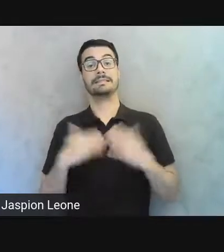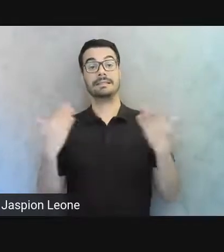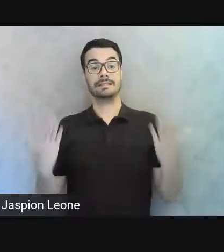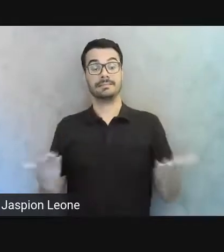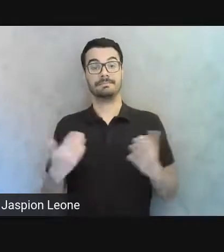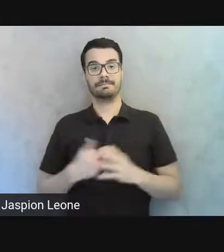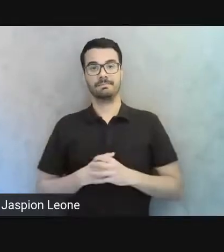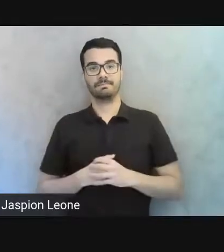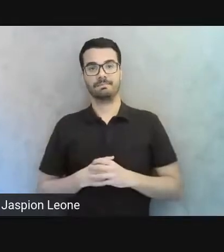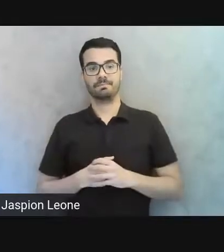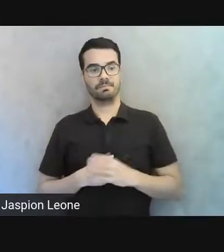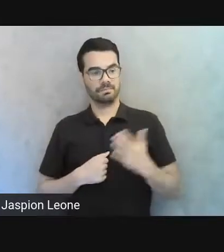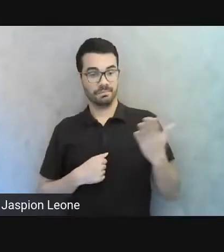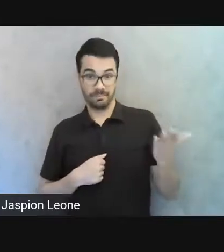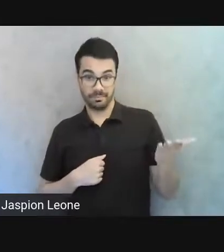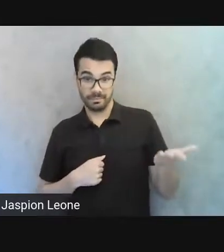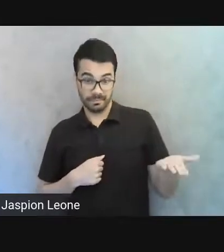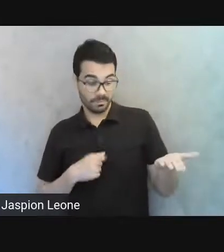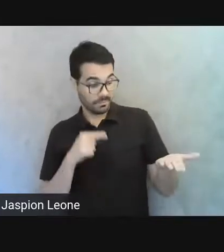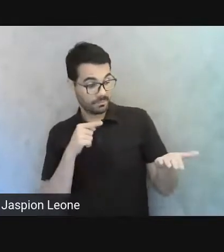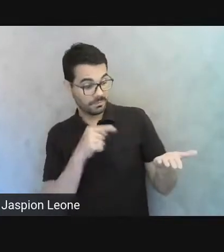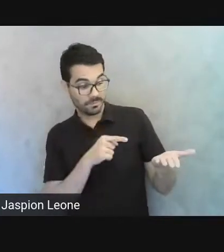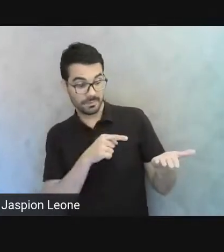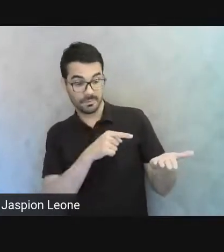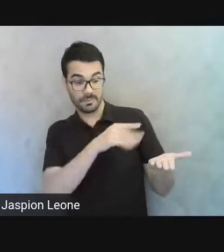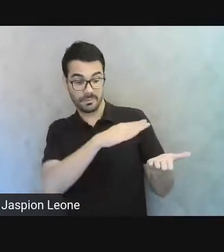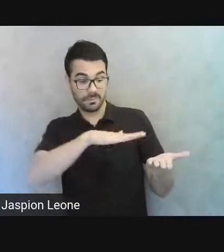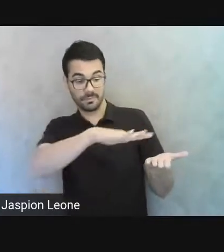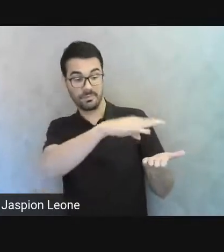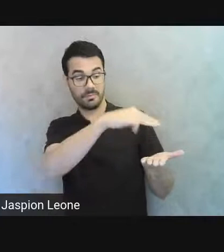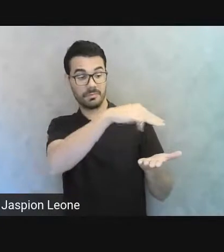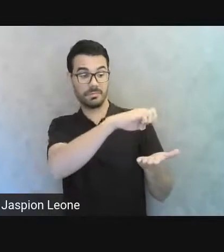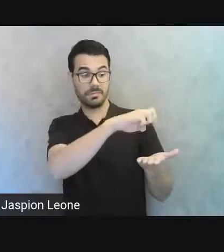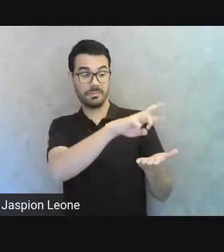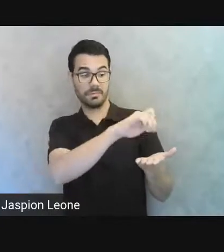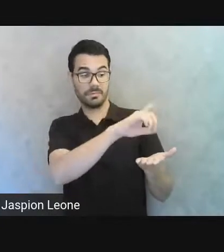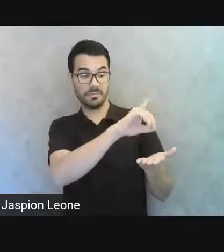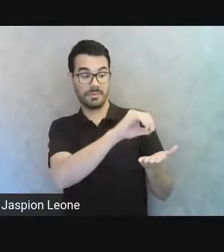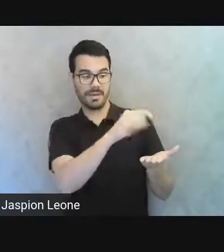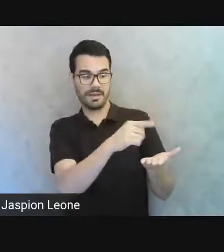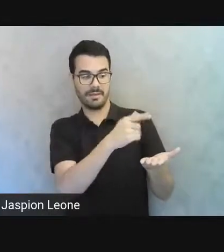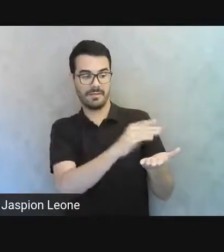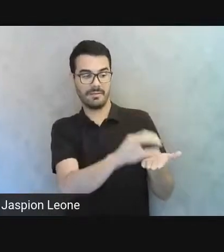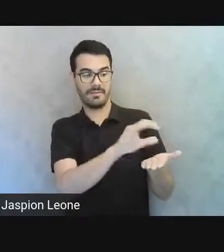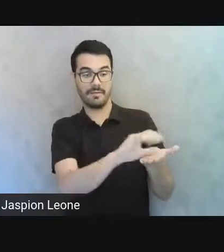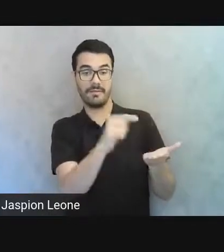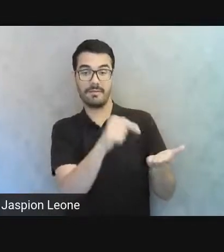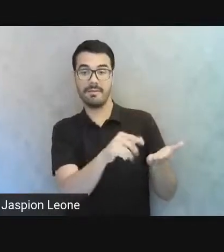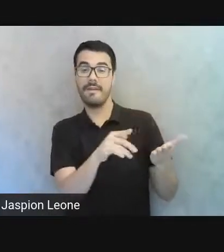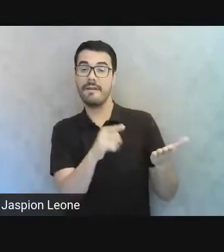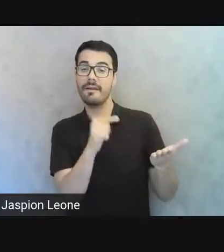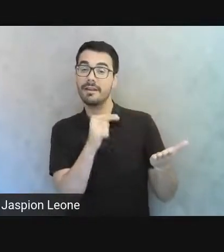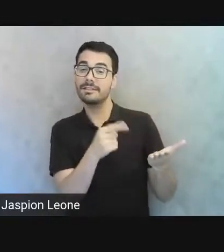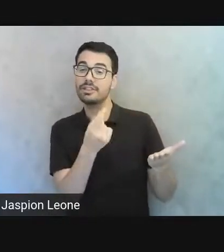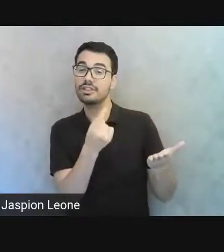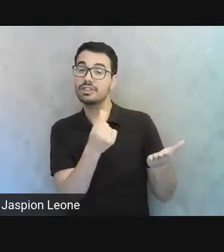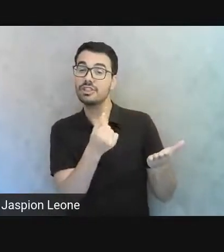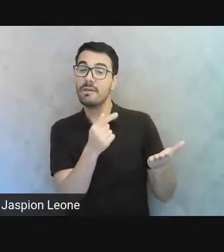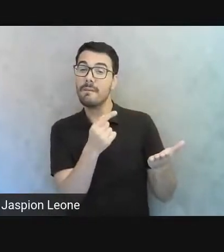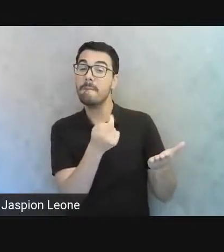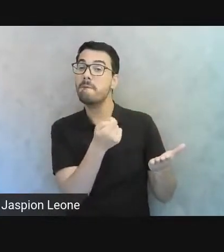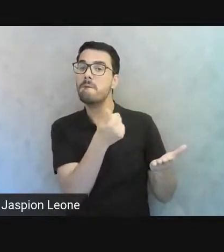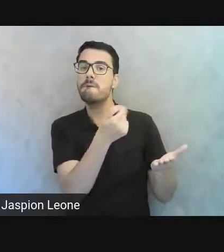De um lado, portanto, a gente produziu um mercado de financiamento com fontes concentradas em pouquíssimas